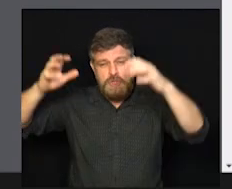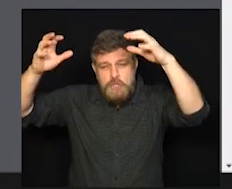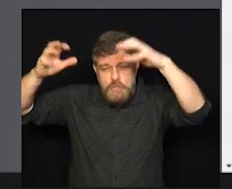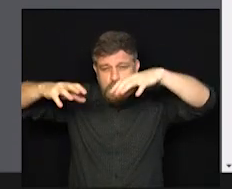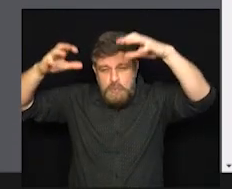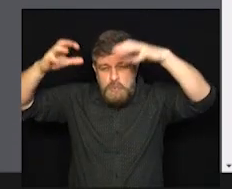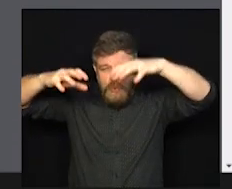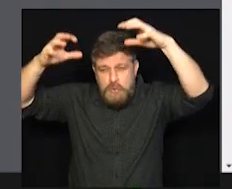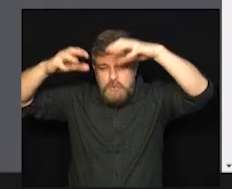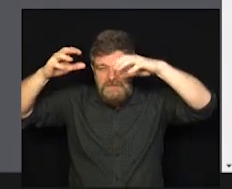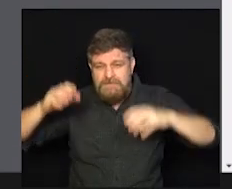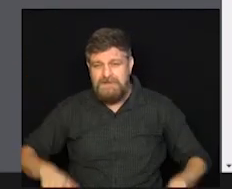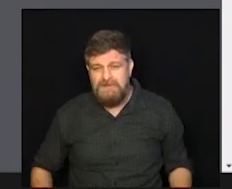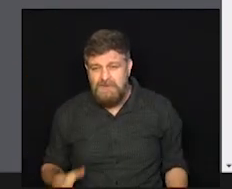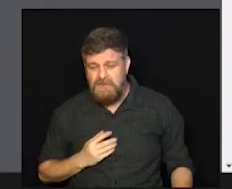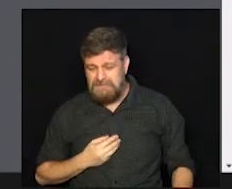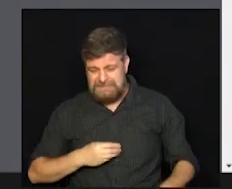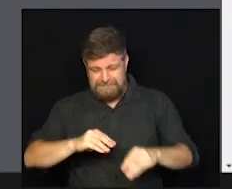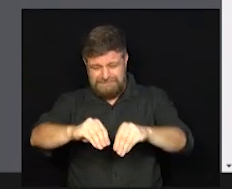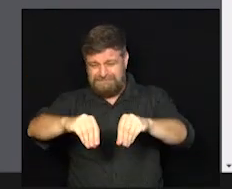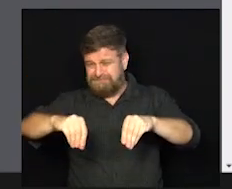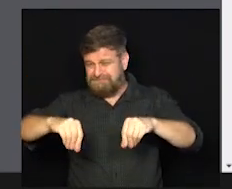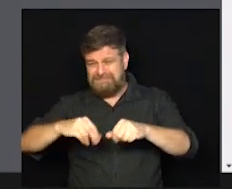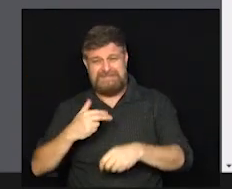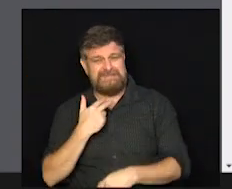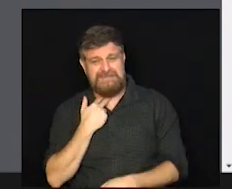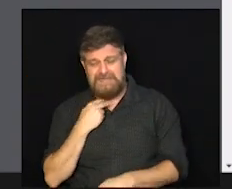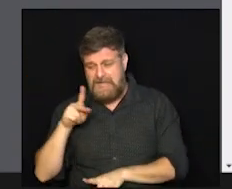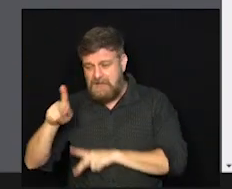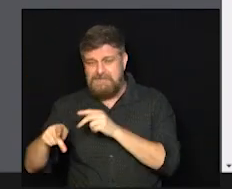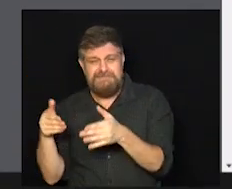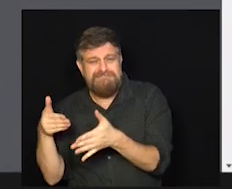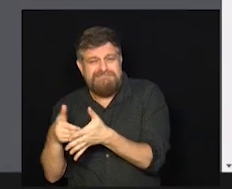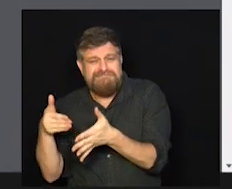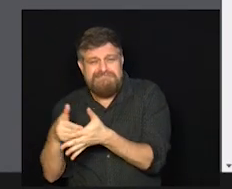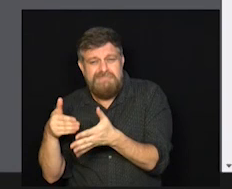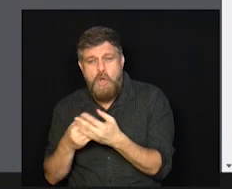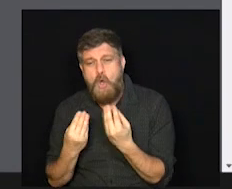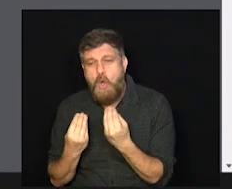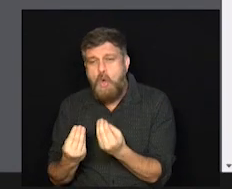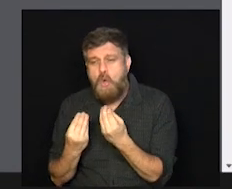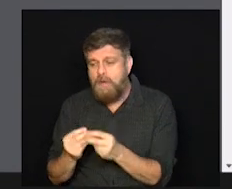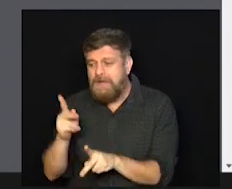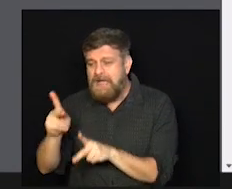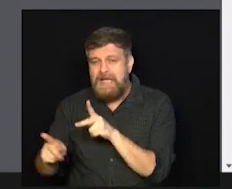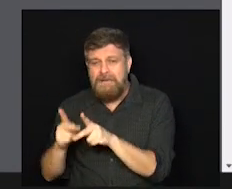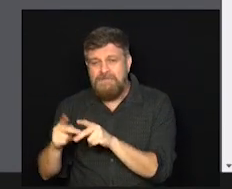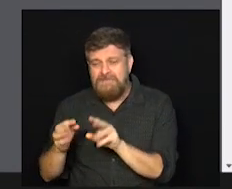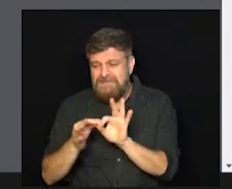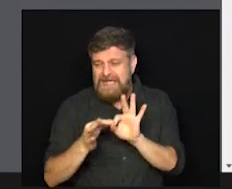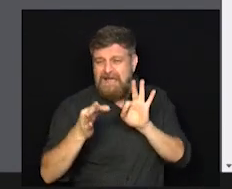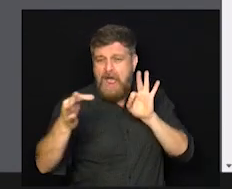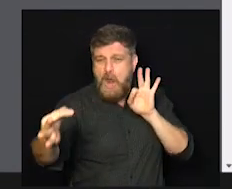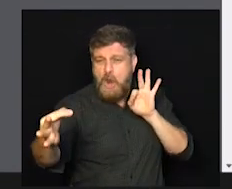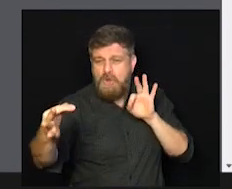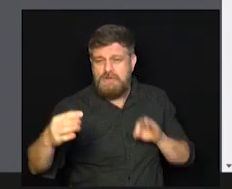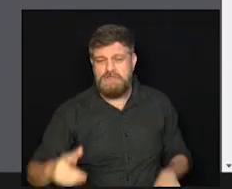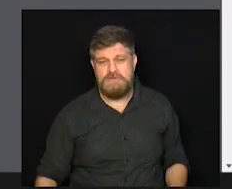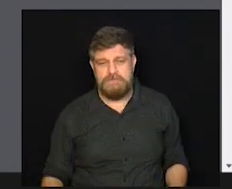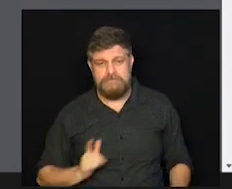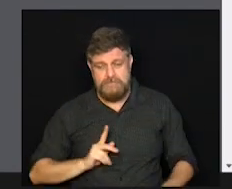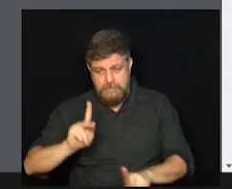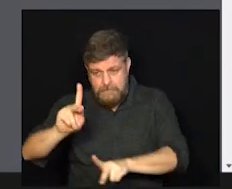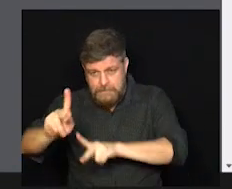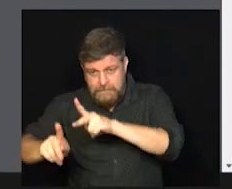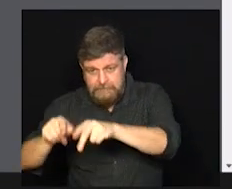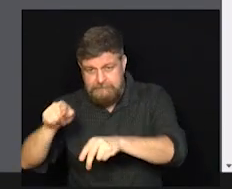o atoleiro da V8. Ou seja, como que um povo, uma população dessa de Campinas, ficava longe de uma infraestrutura? Mas o povo foi formado pela